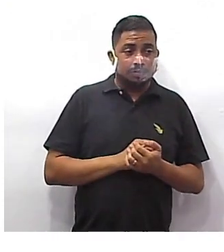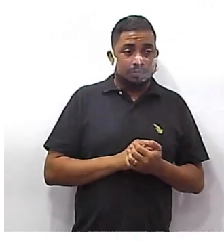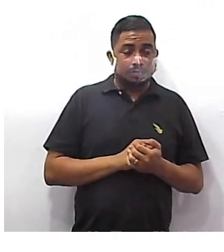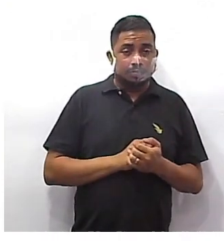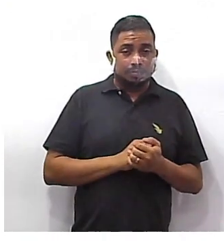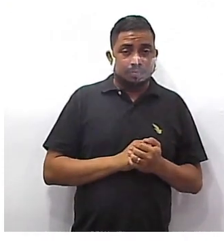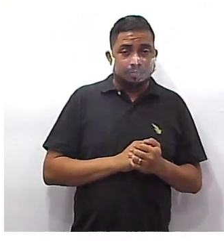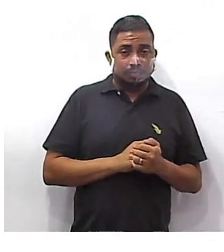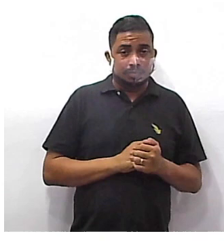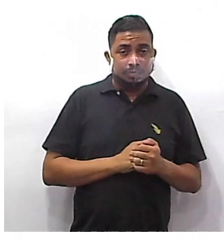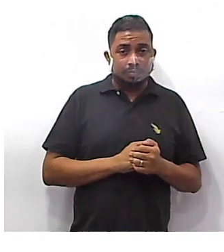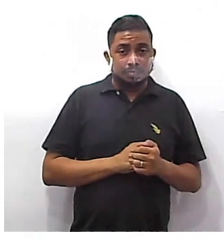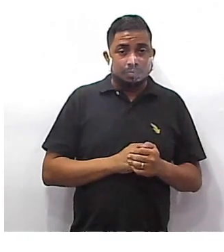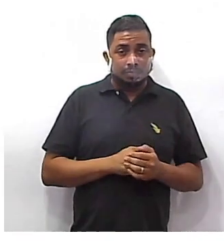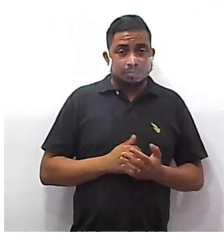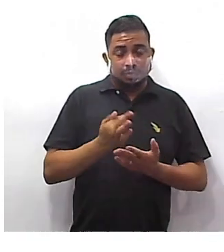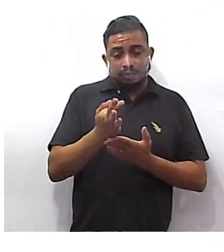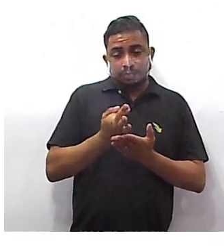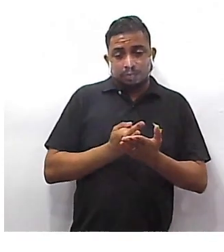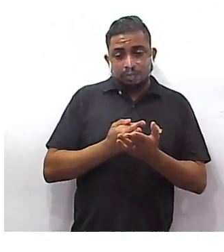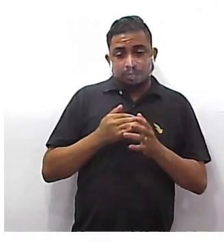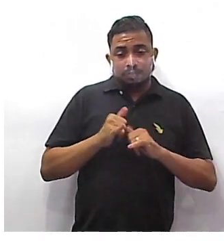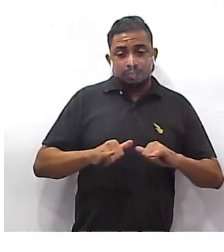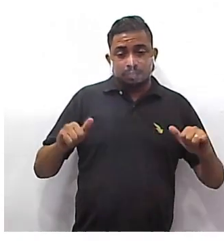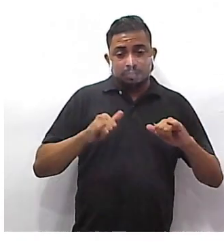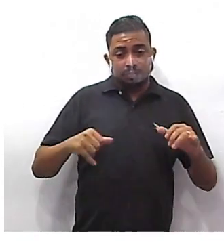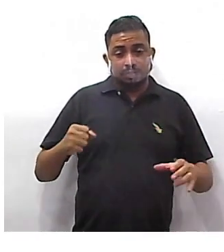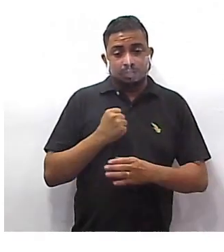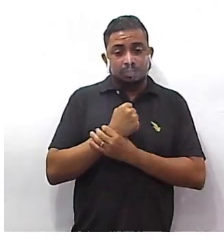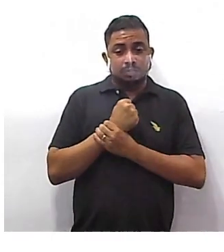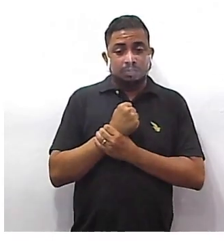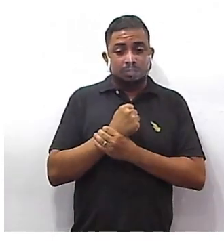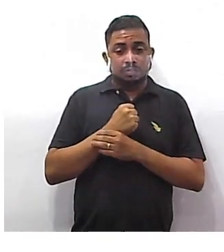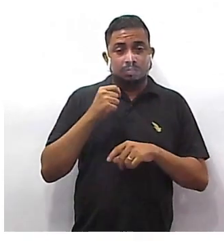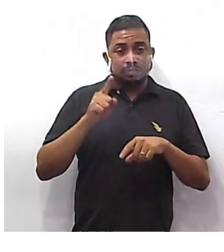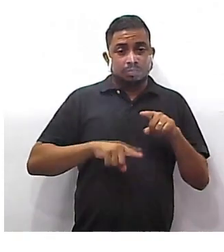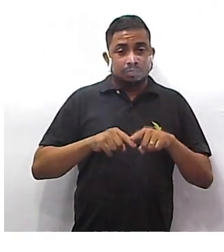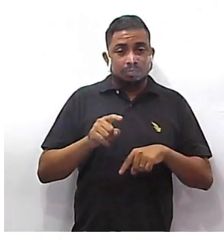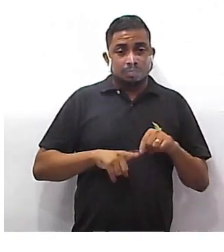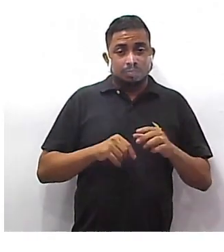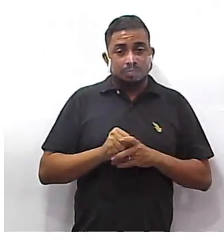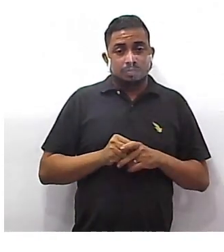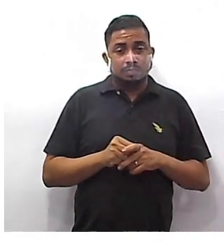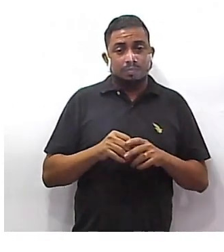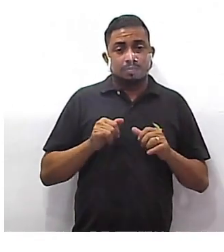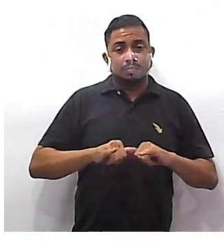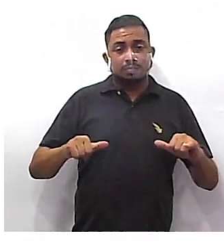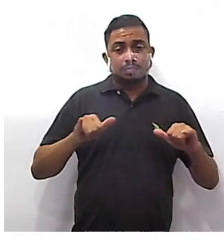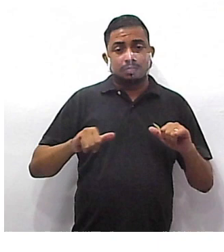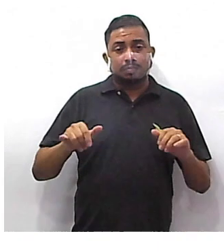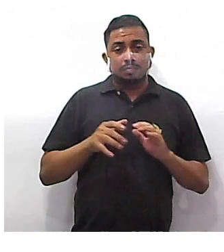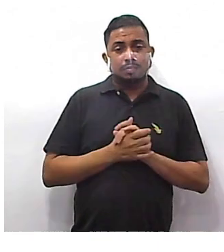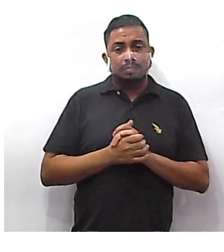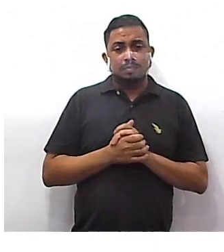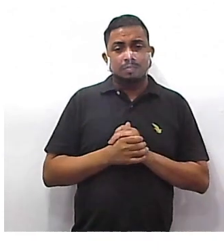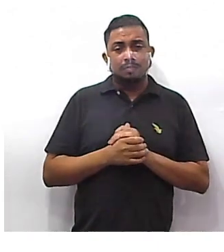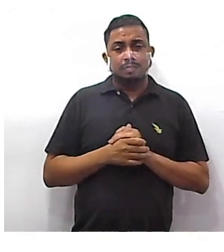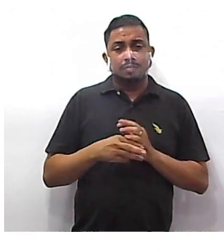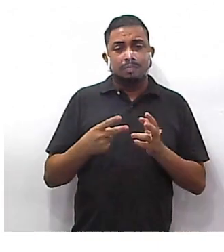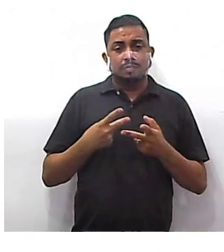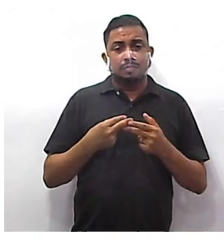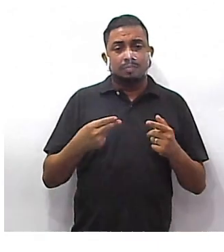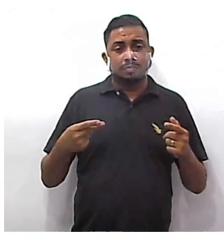deve ter a ficha de informação de segurança de produtos químicos, a FISC, que fornece informações sobre